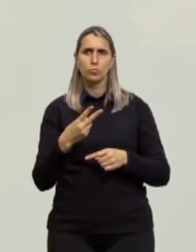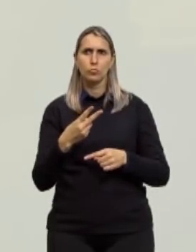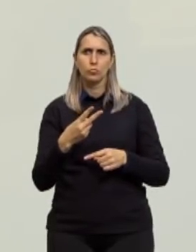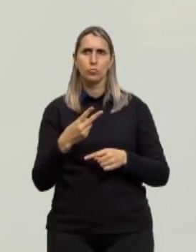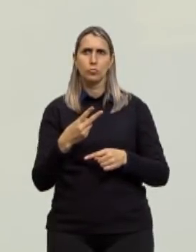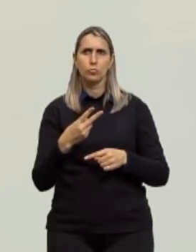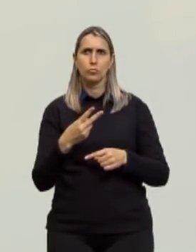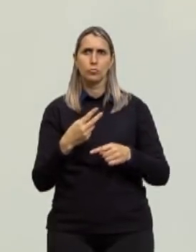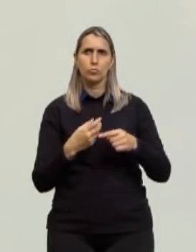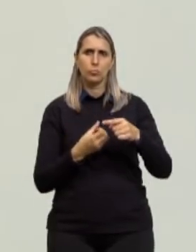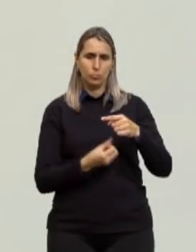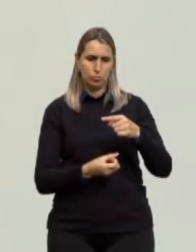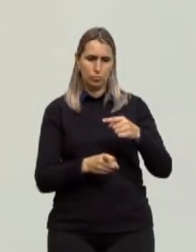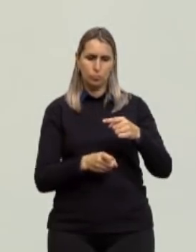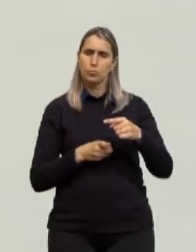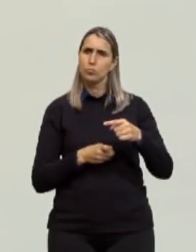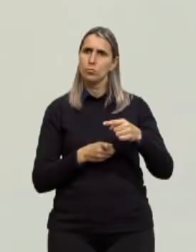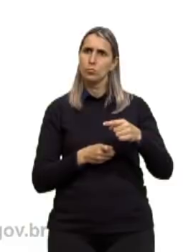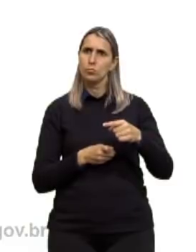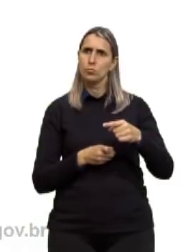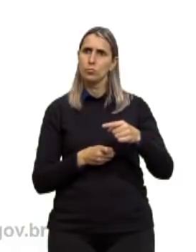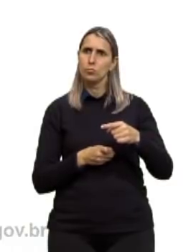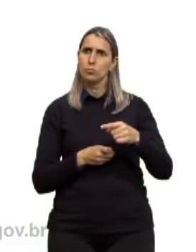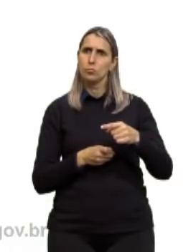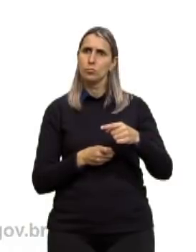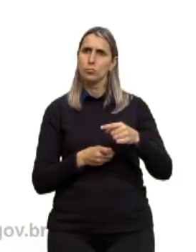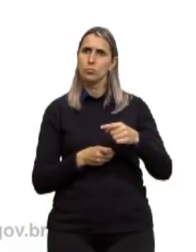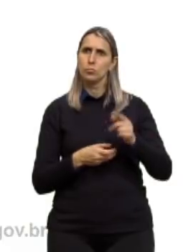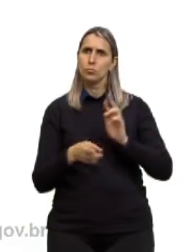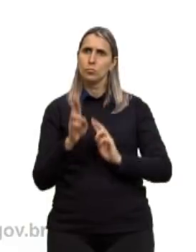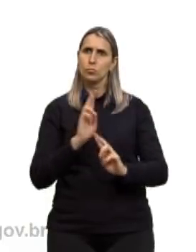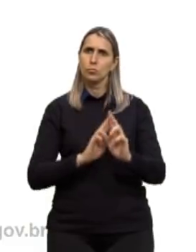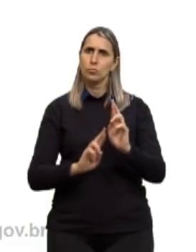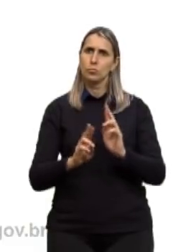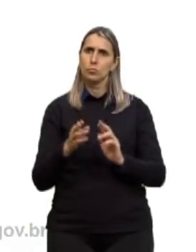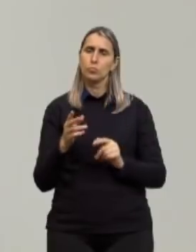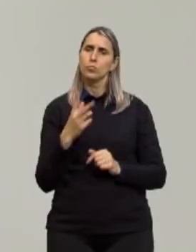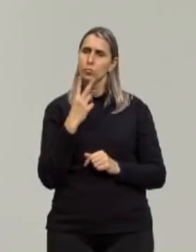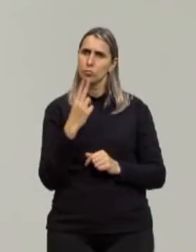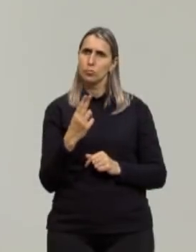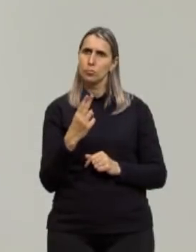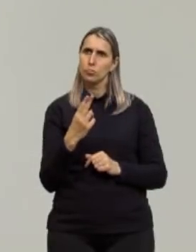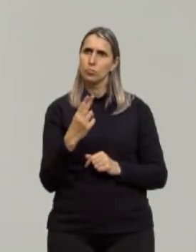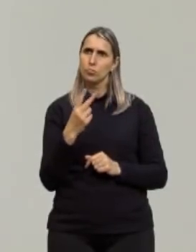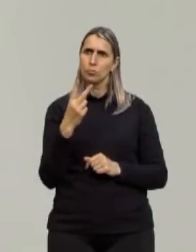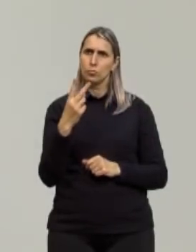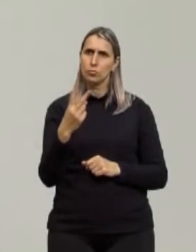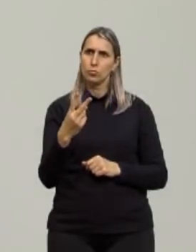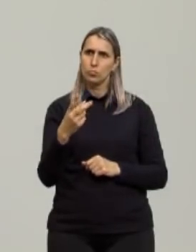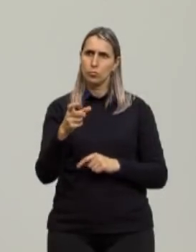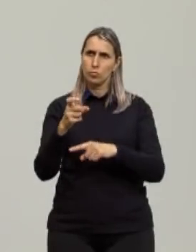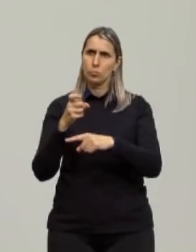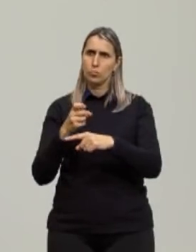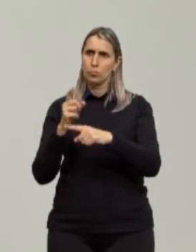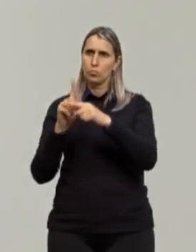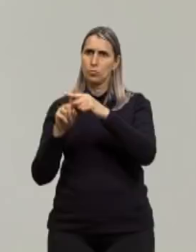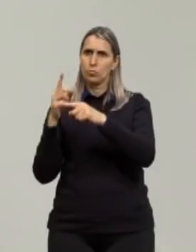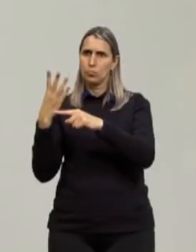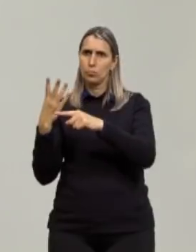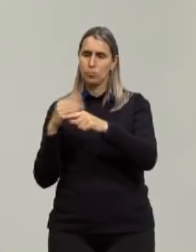6x está para é assim como 2x mais 4 está para